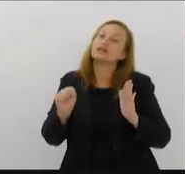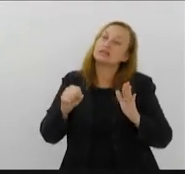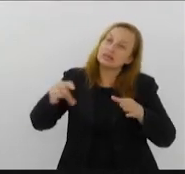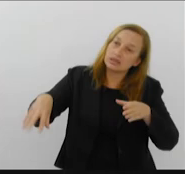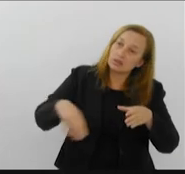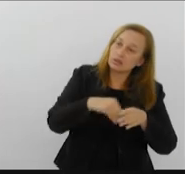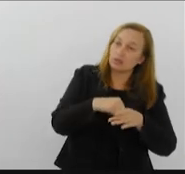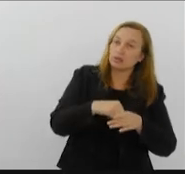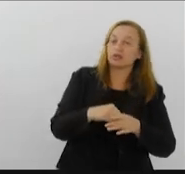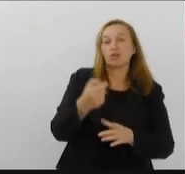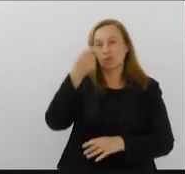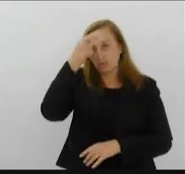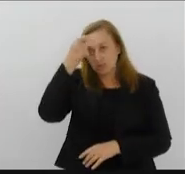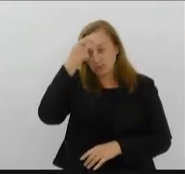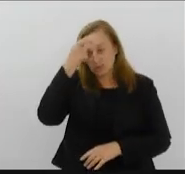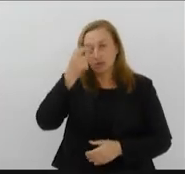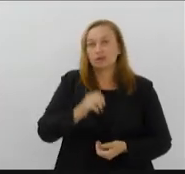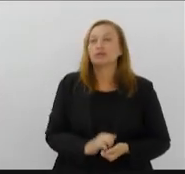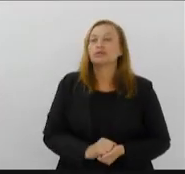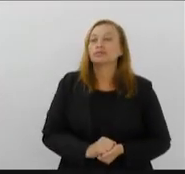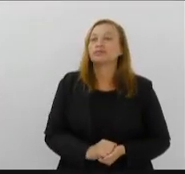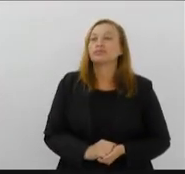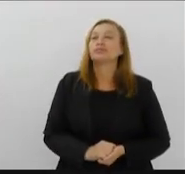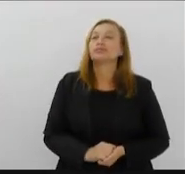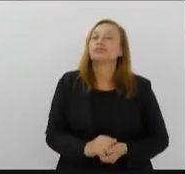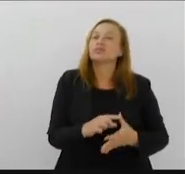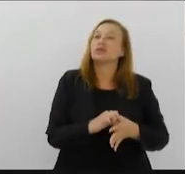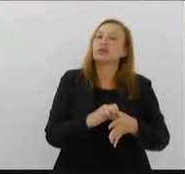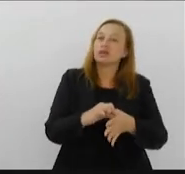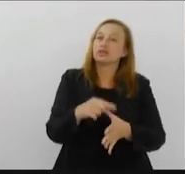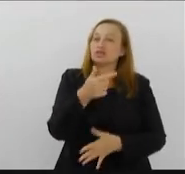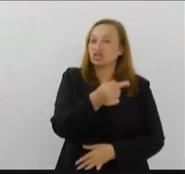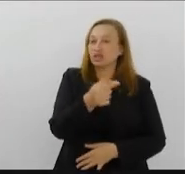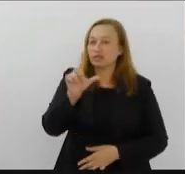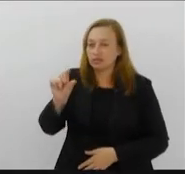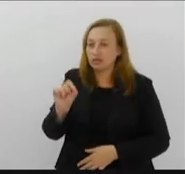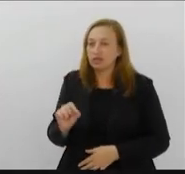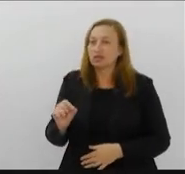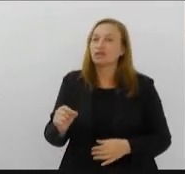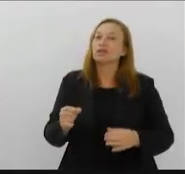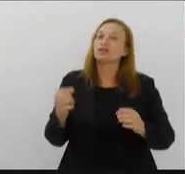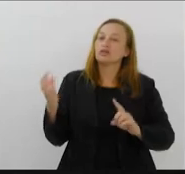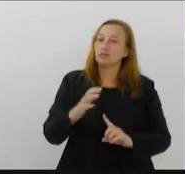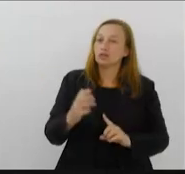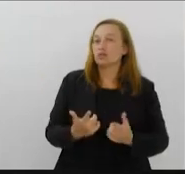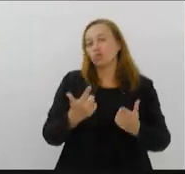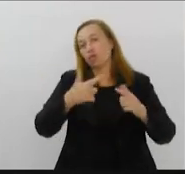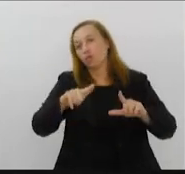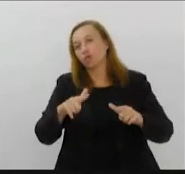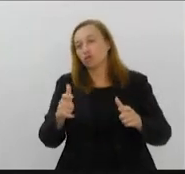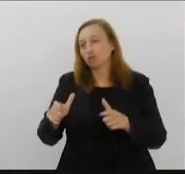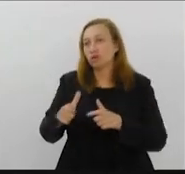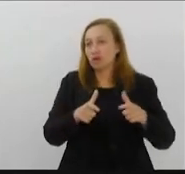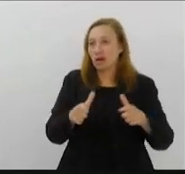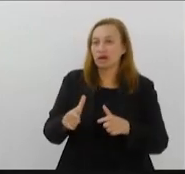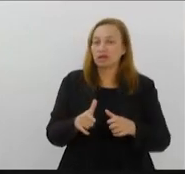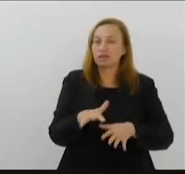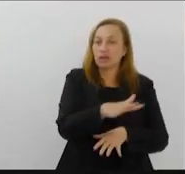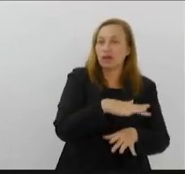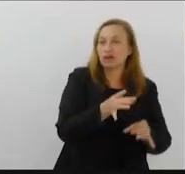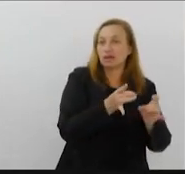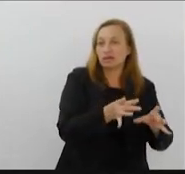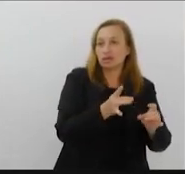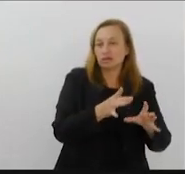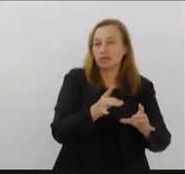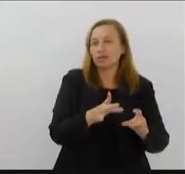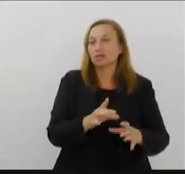como consenso, porque aquilo que é consenso entre os líderes do G20 influencia muitos outros espaços, da Organização Mundial do Comércio, às Nações Unidas,